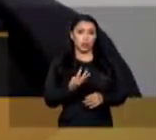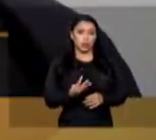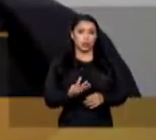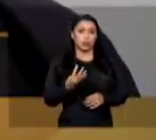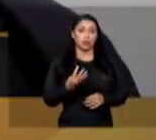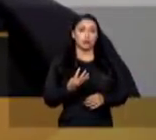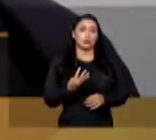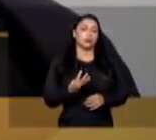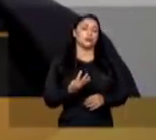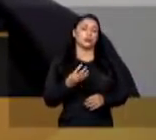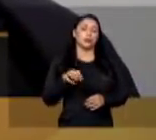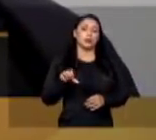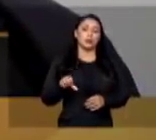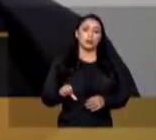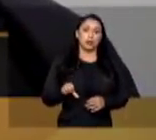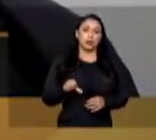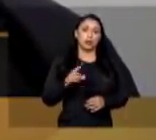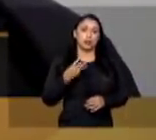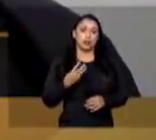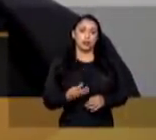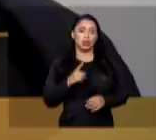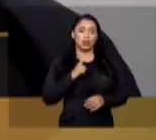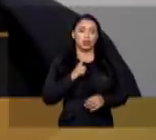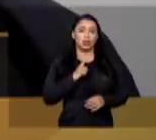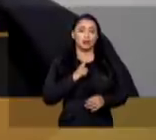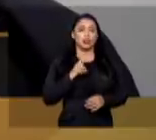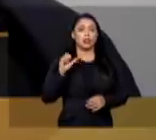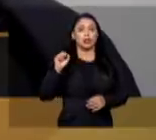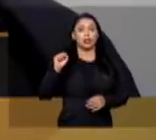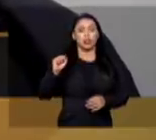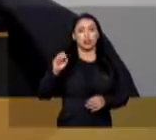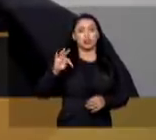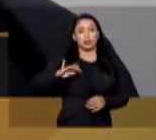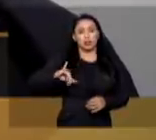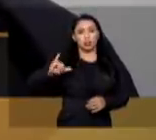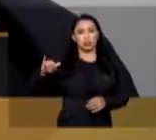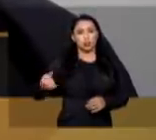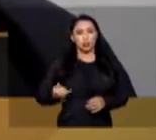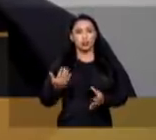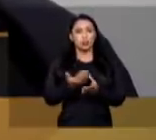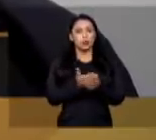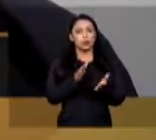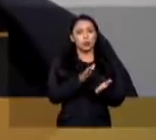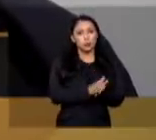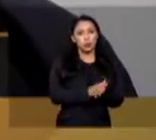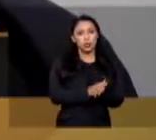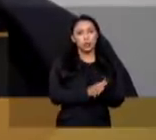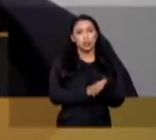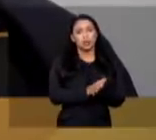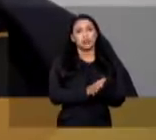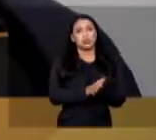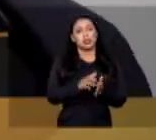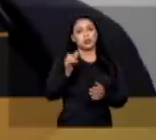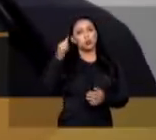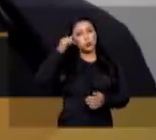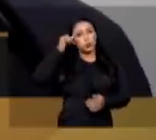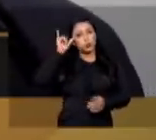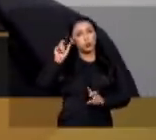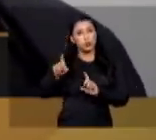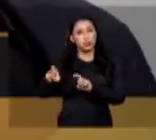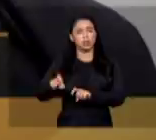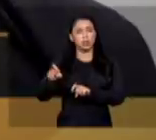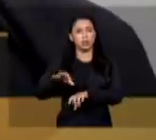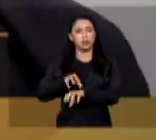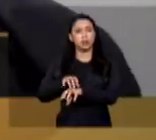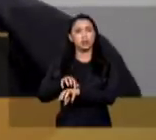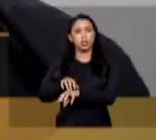165.973, questionam-se nulidades no julgamento do Superior Tribunal de Justiça relacionado ao processo do sítio de Atibaia, por falta